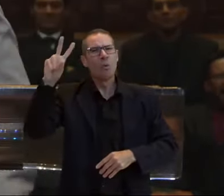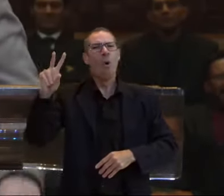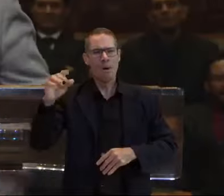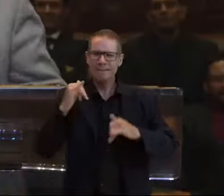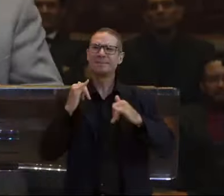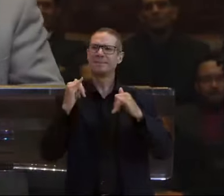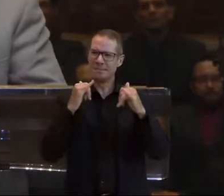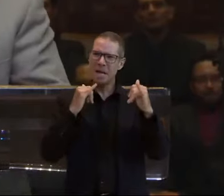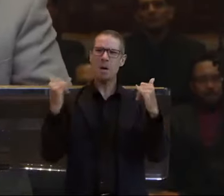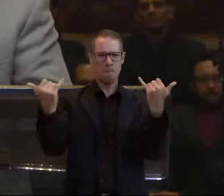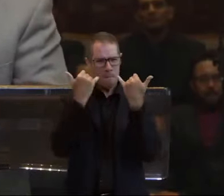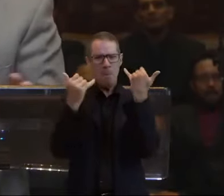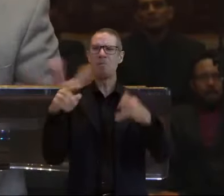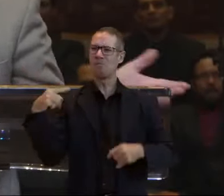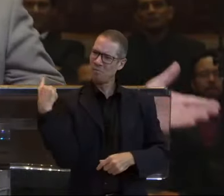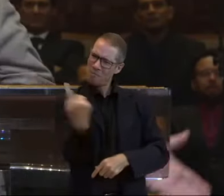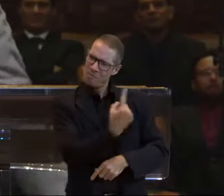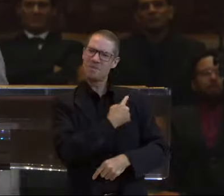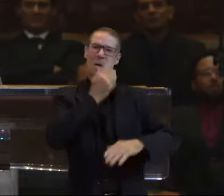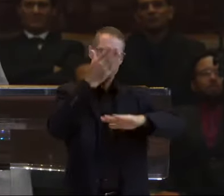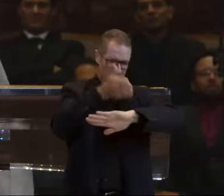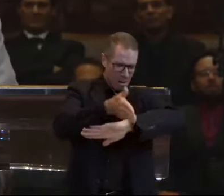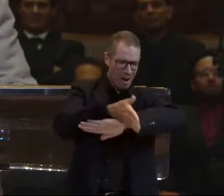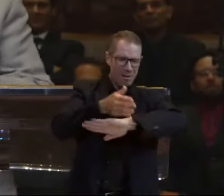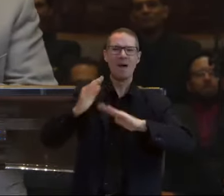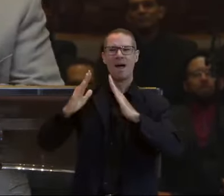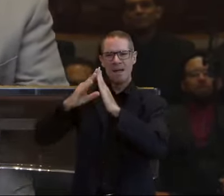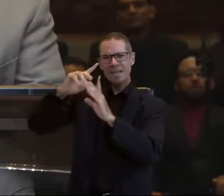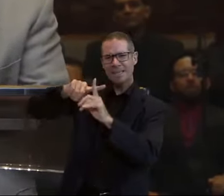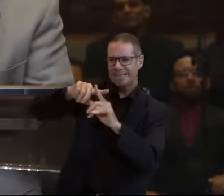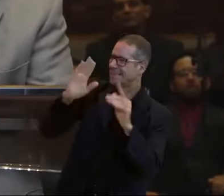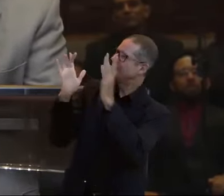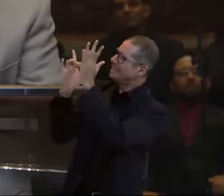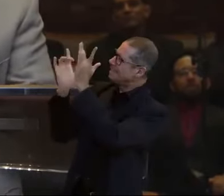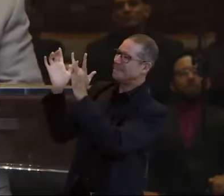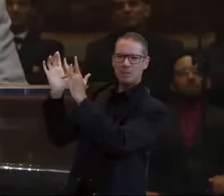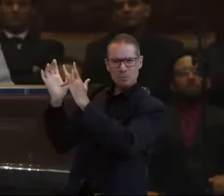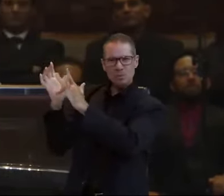ouviram? Se você faz parte da igreja de Jesus,